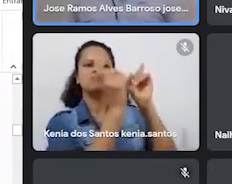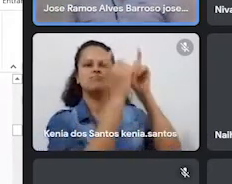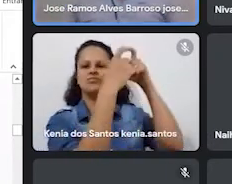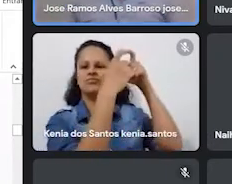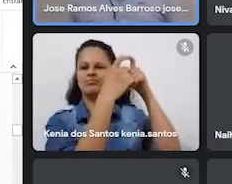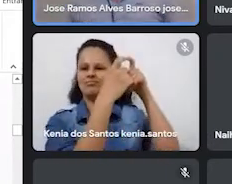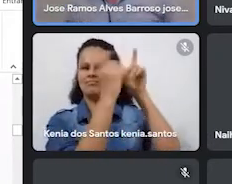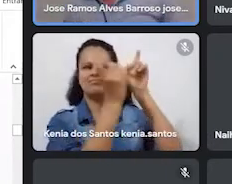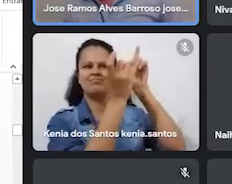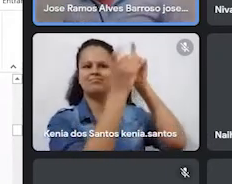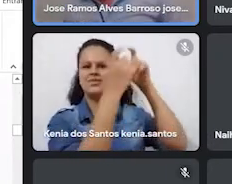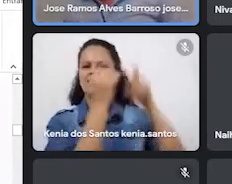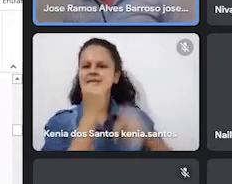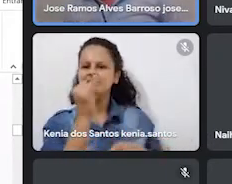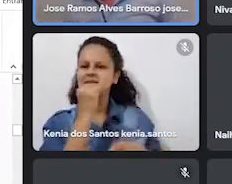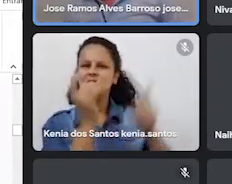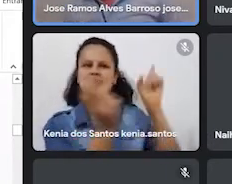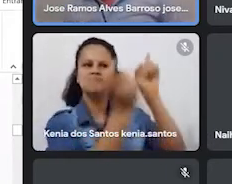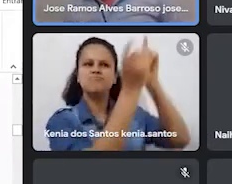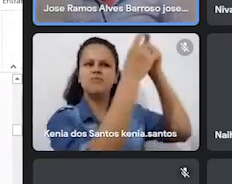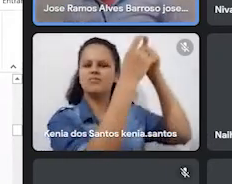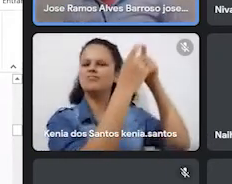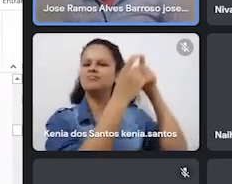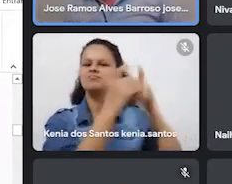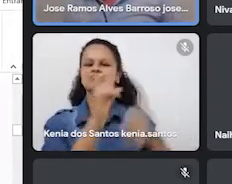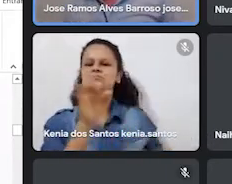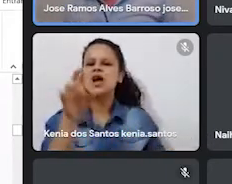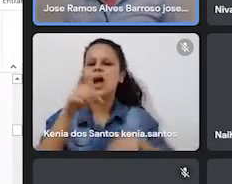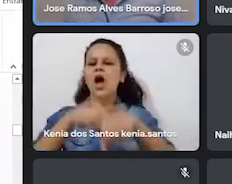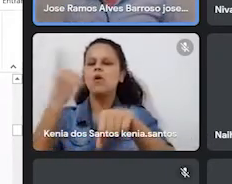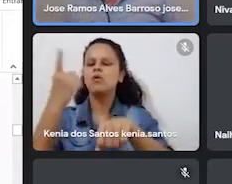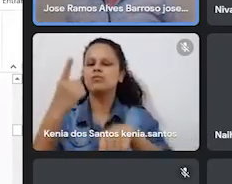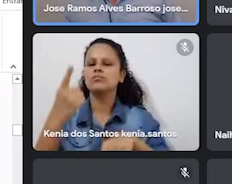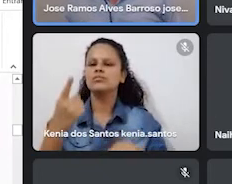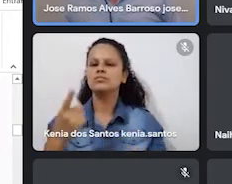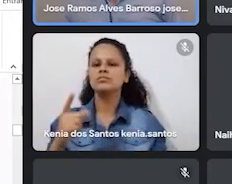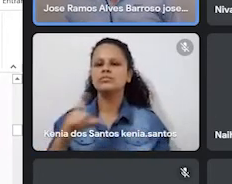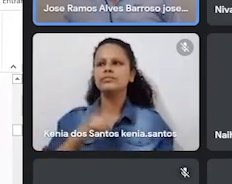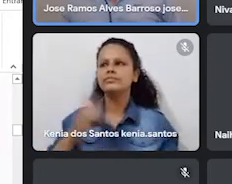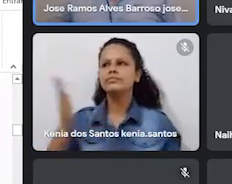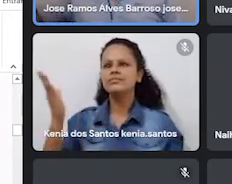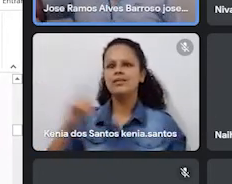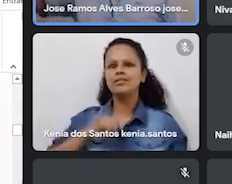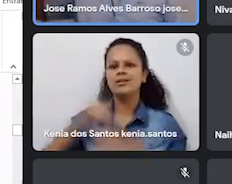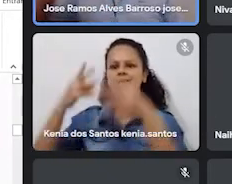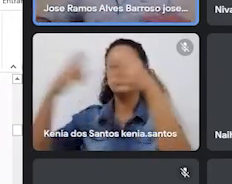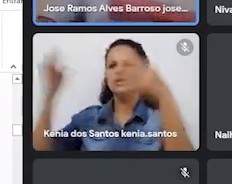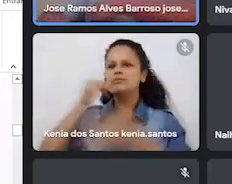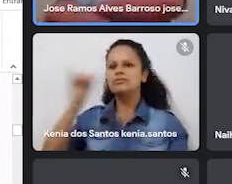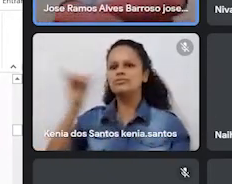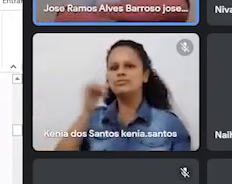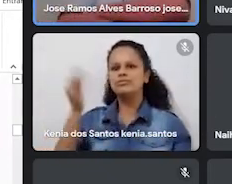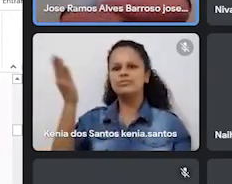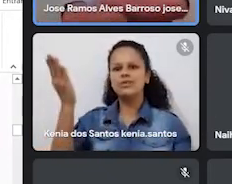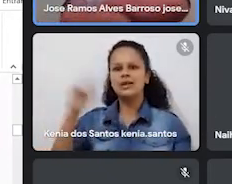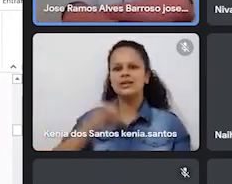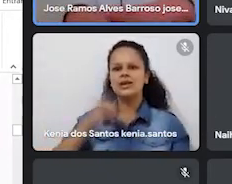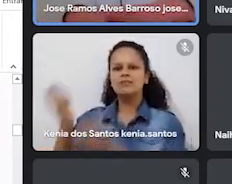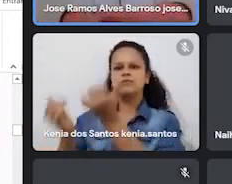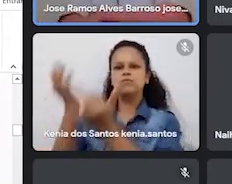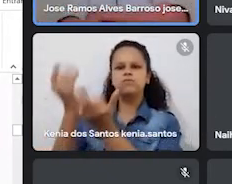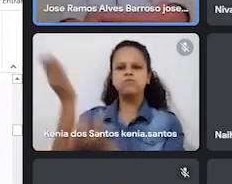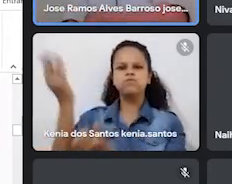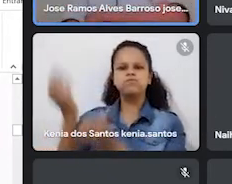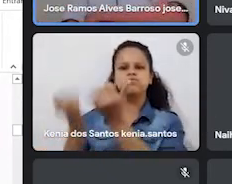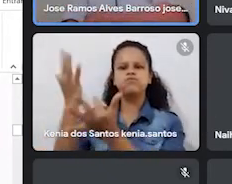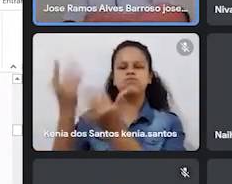transformador. Aí o que acontecia? A rede ainda estava em curto. Só via fogo e eu sei lá, ó, a única